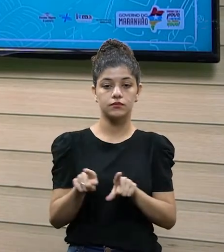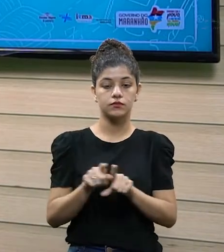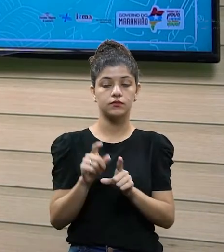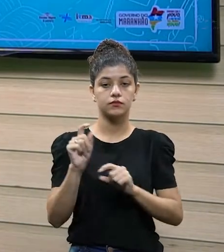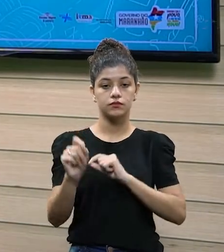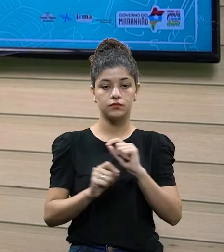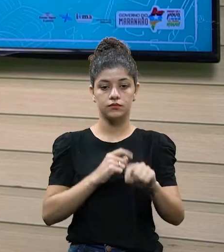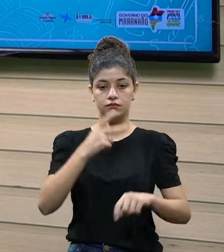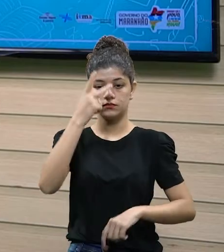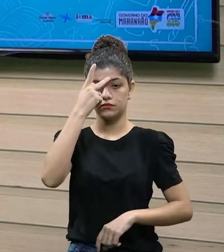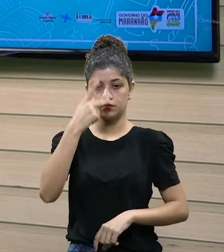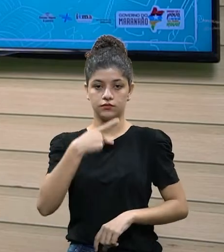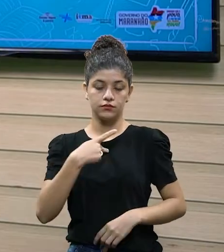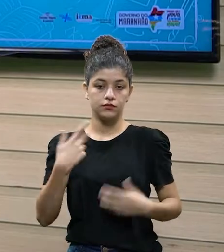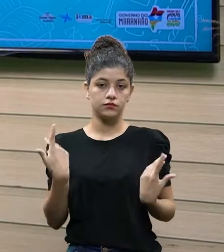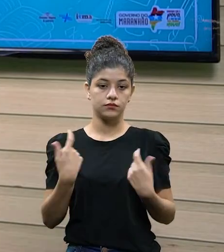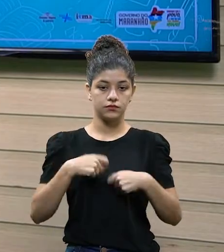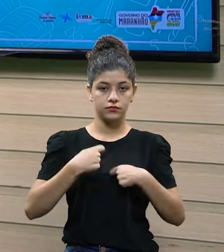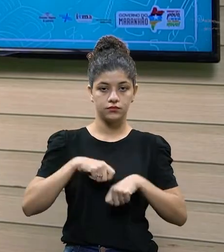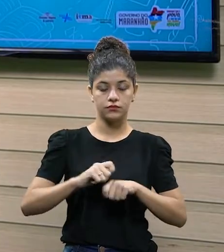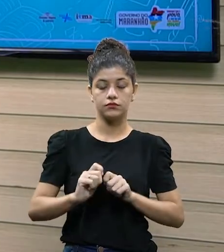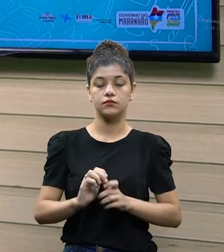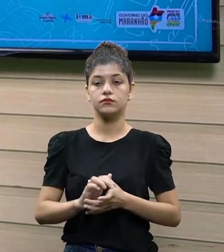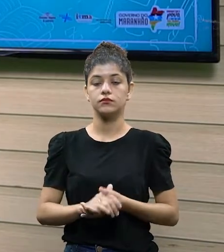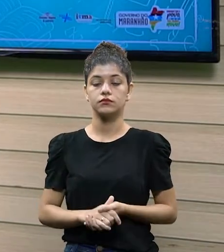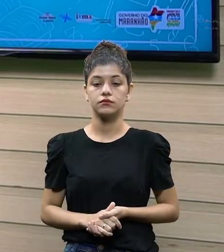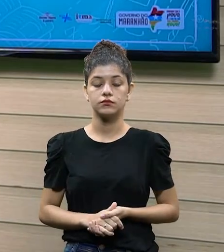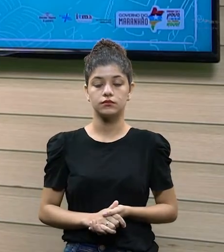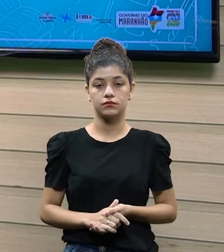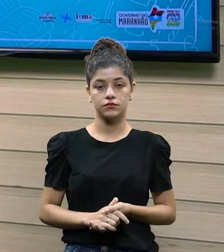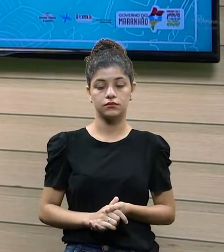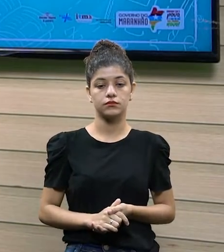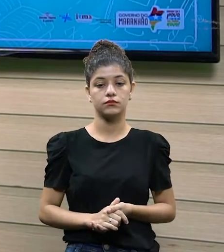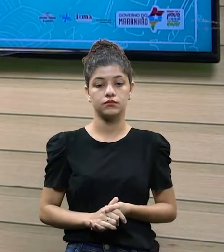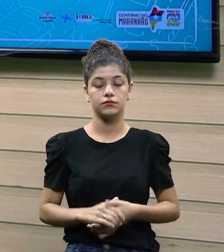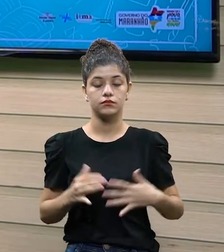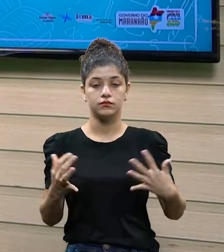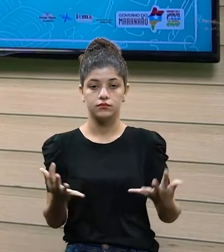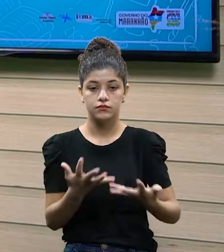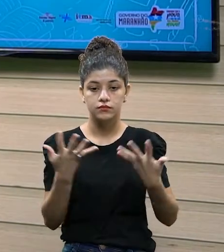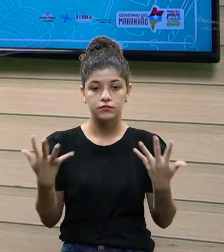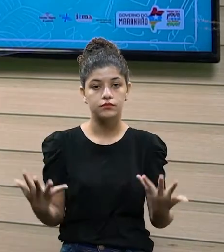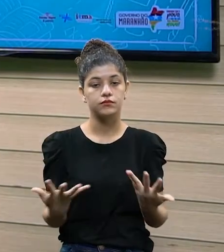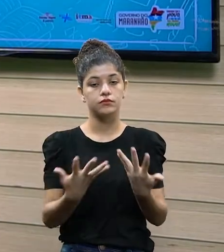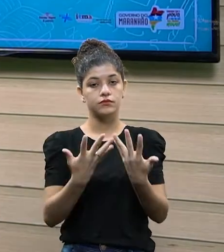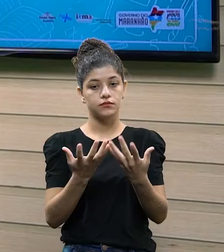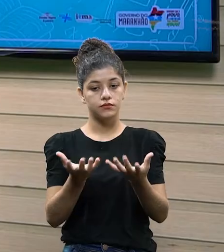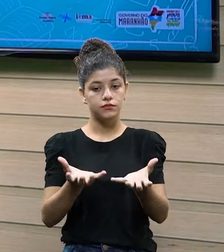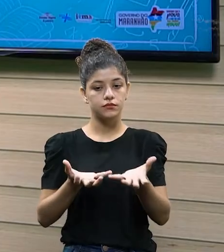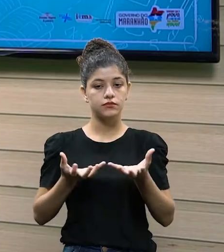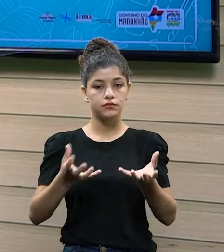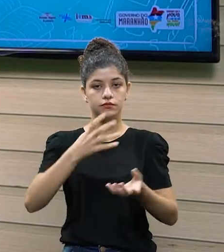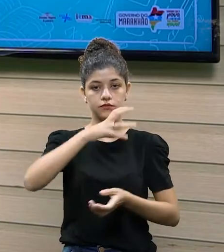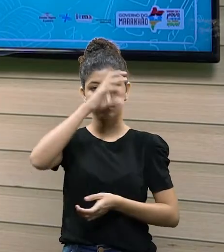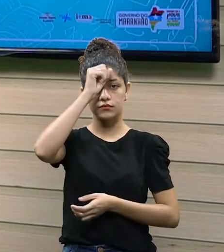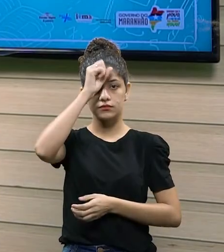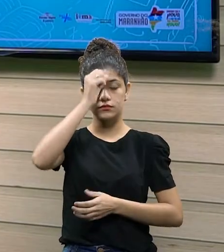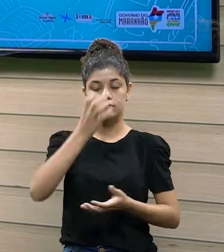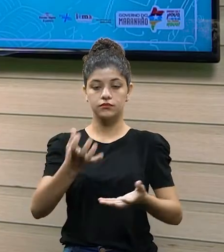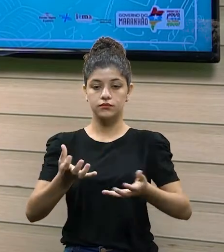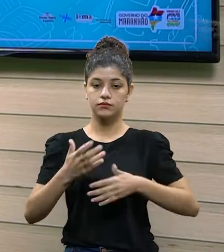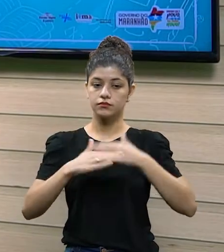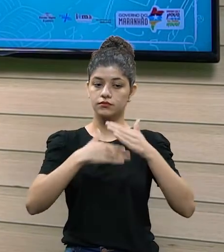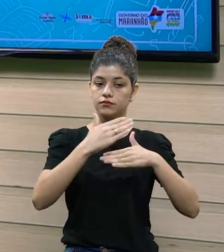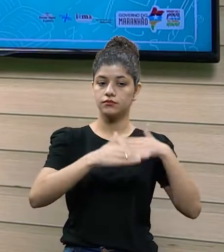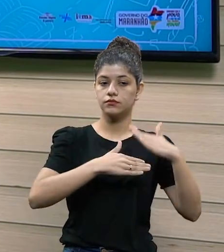particulares, competências intrínsecas, do tipo motivação, querer aprender, querer evoluir. E a gente